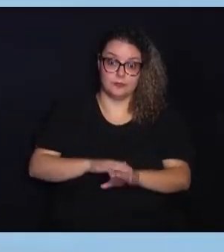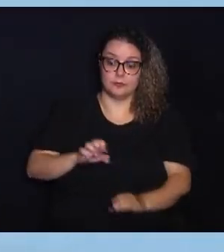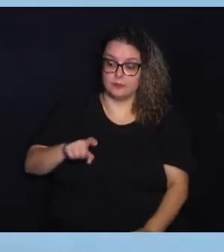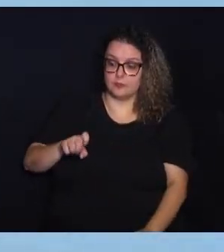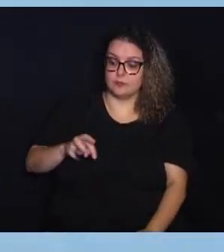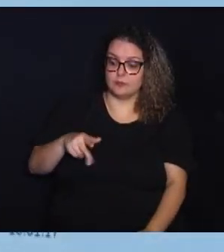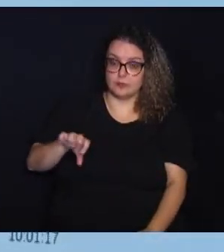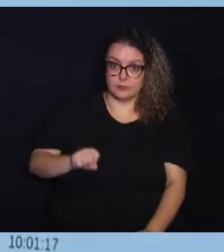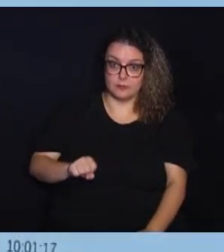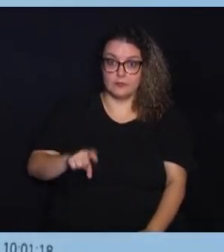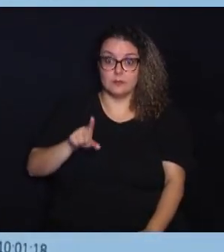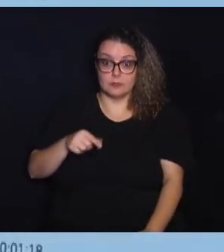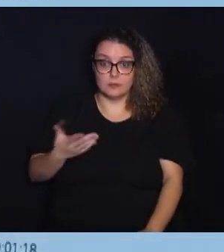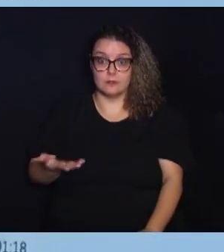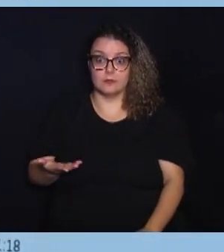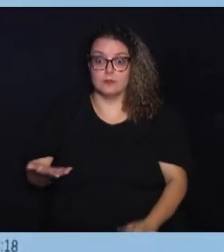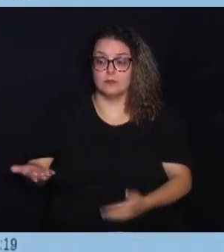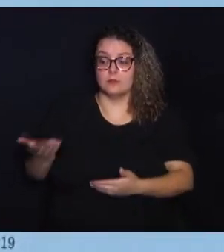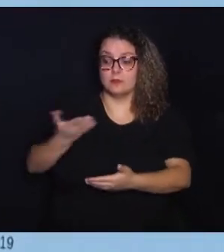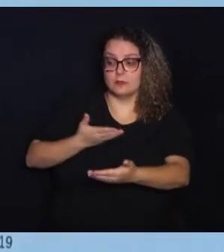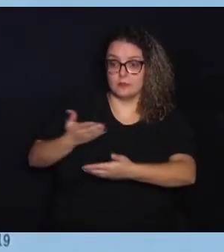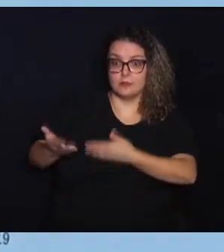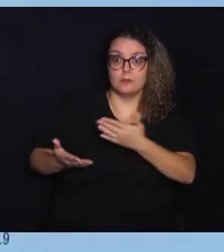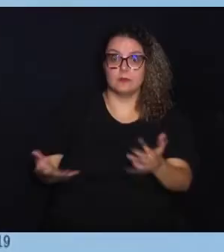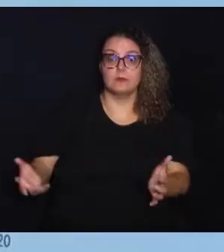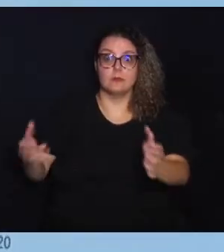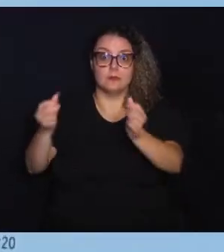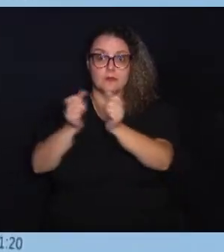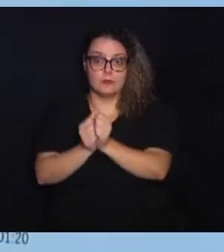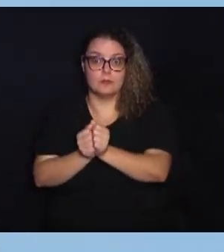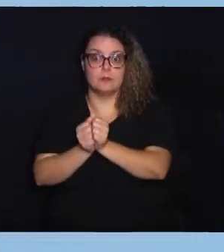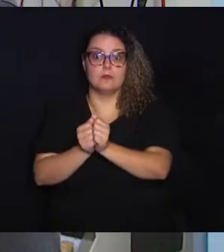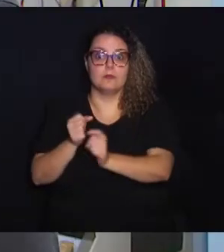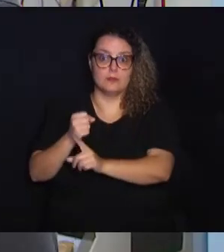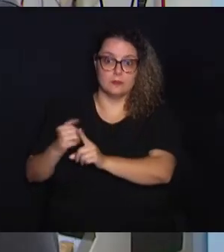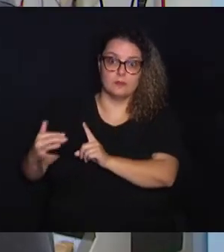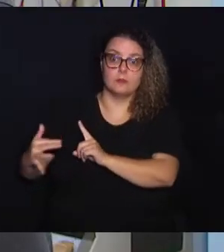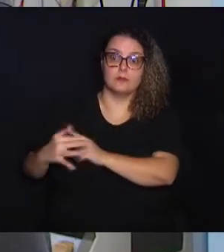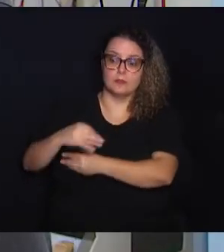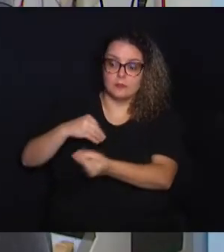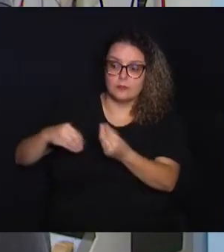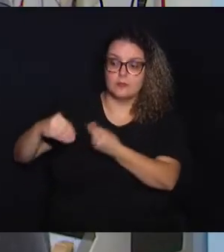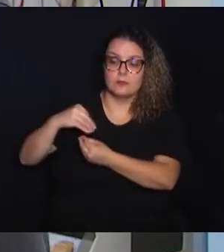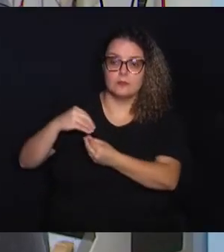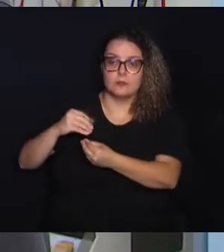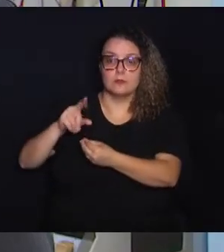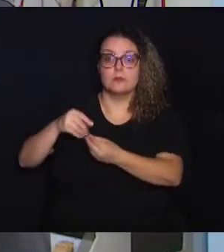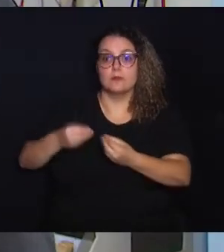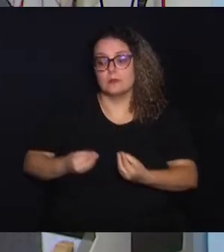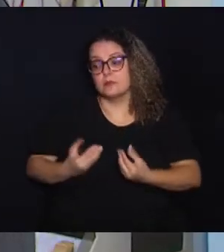é a atividade de extensão. Extensão é exatamente a interação, integração com